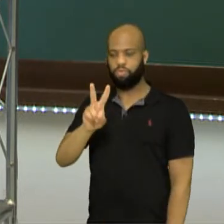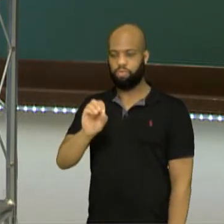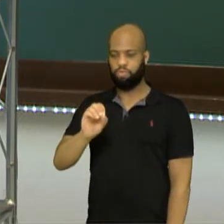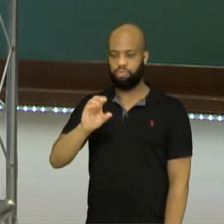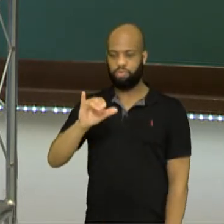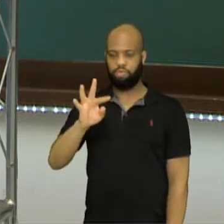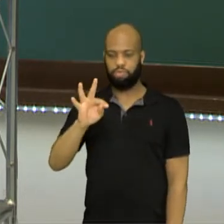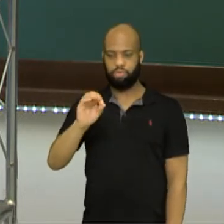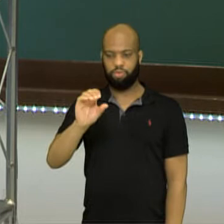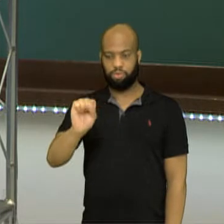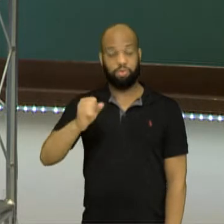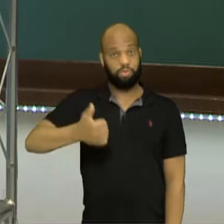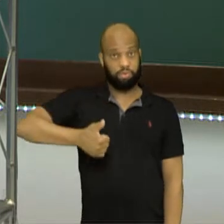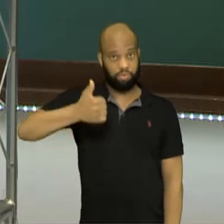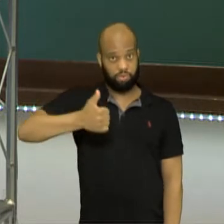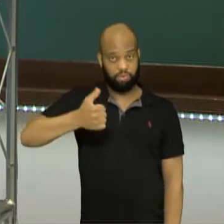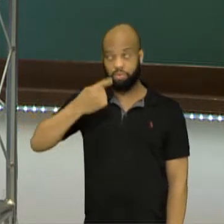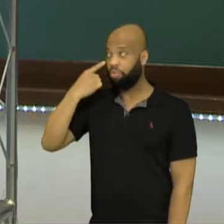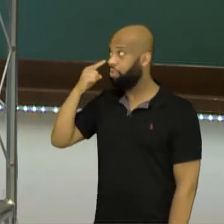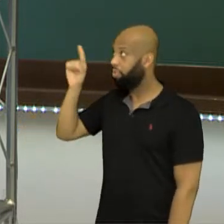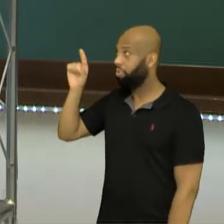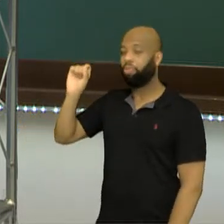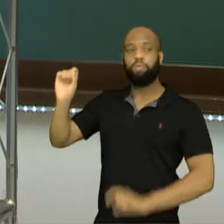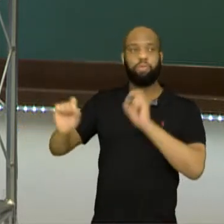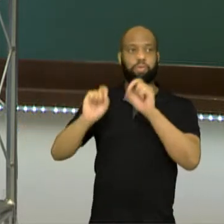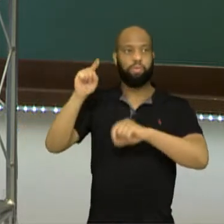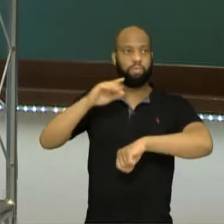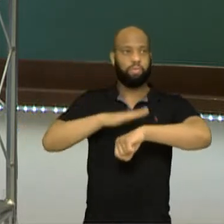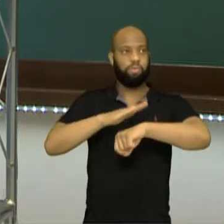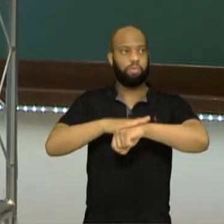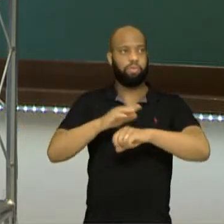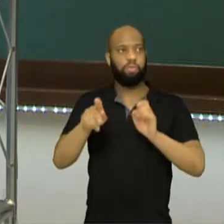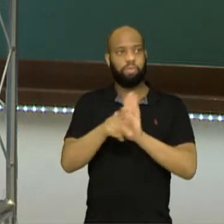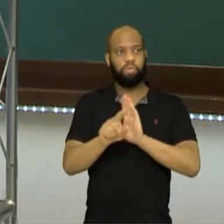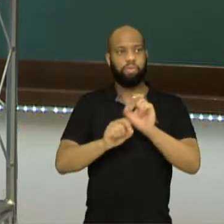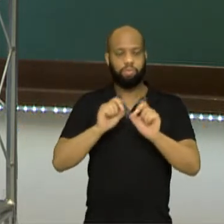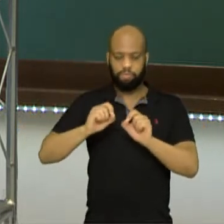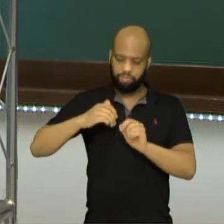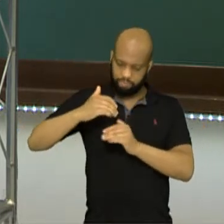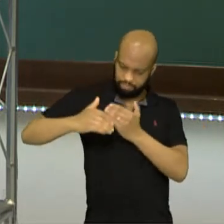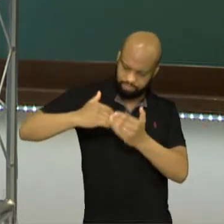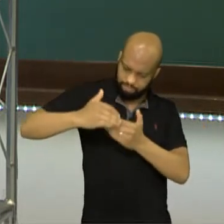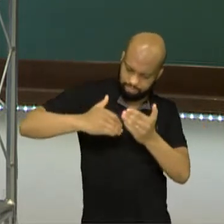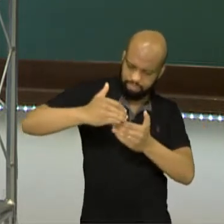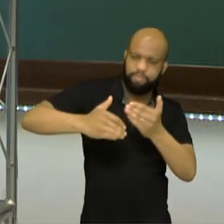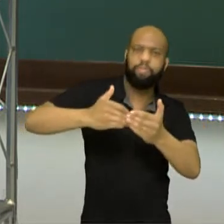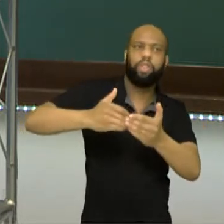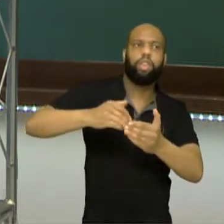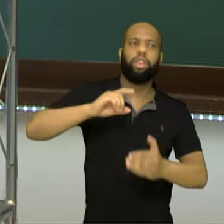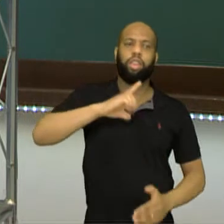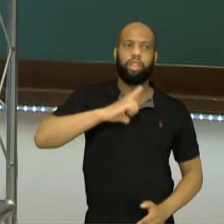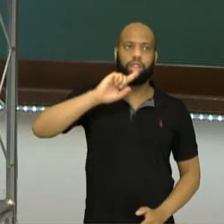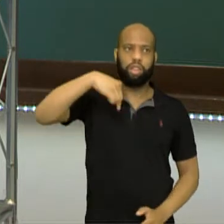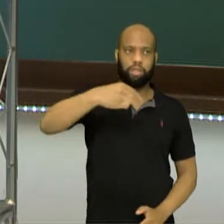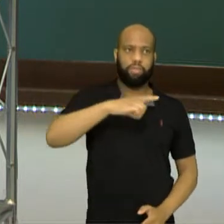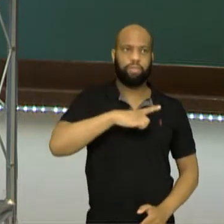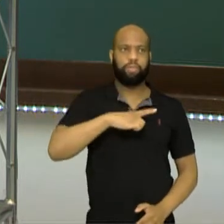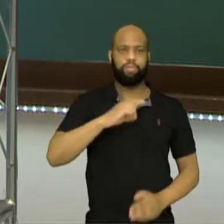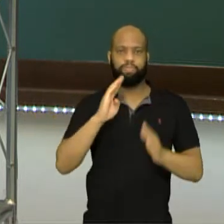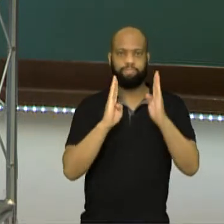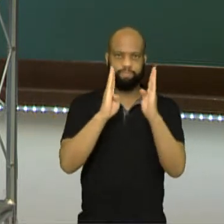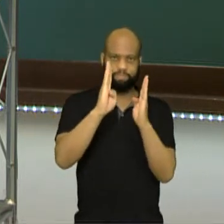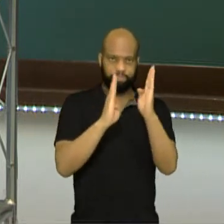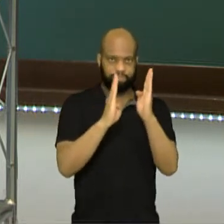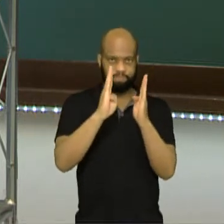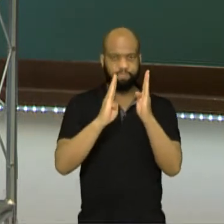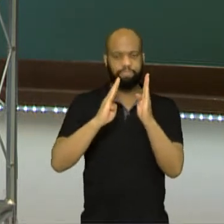ovócitos primários. E aqui nesse momento, né, de amadurecimento, né, de idade após ali a puberdade,